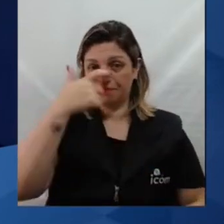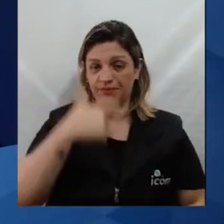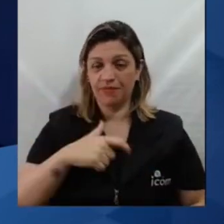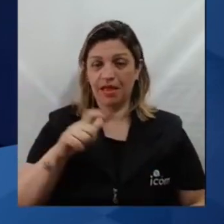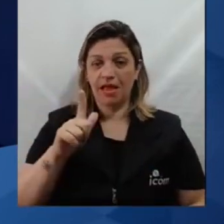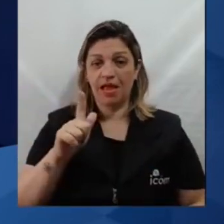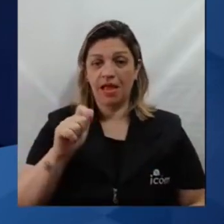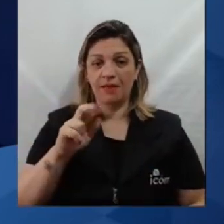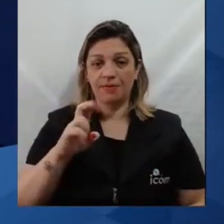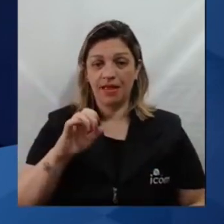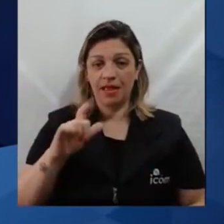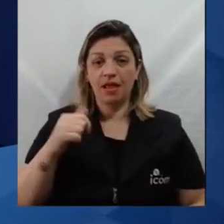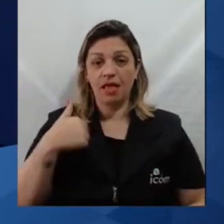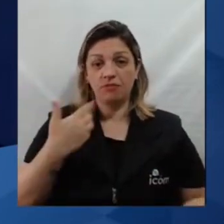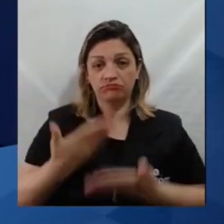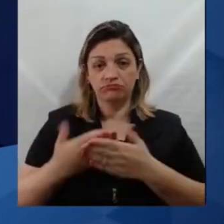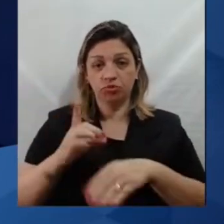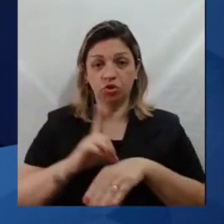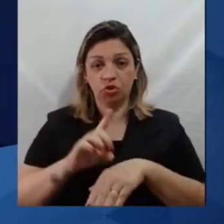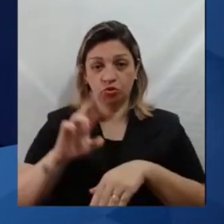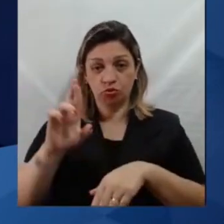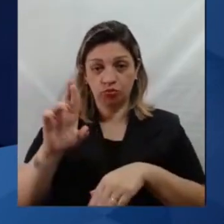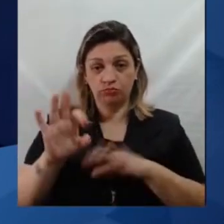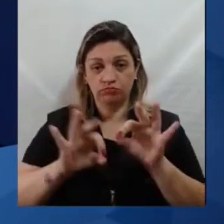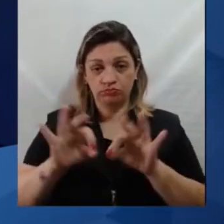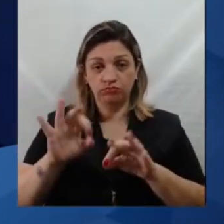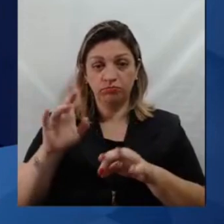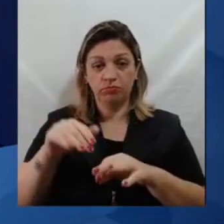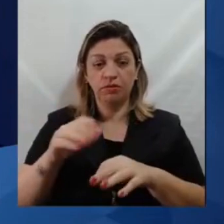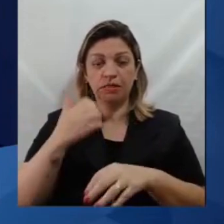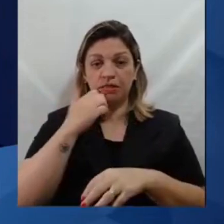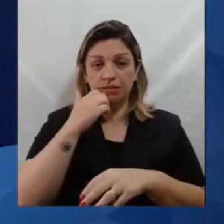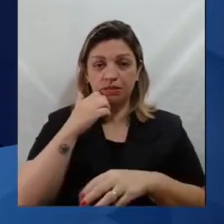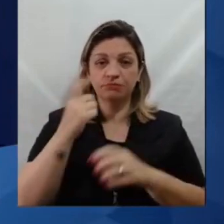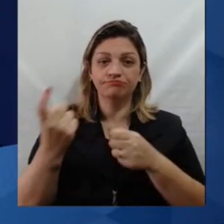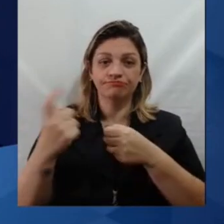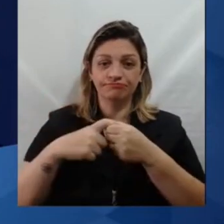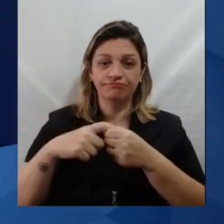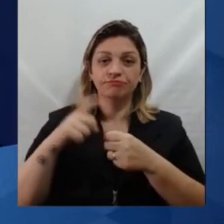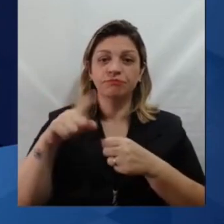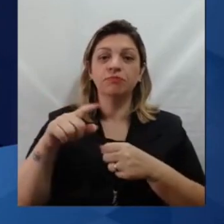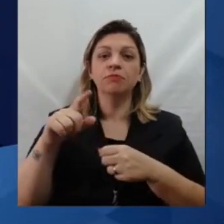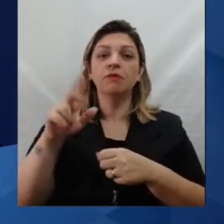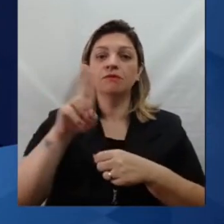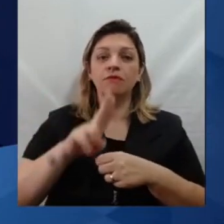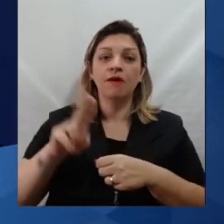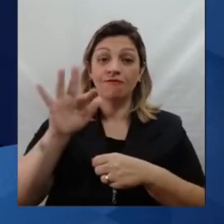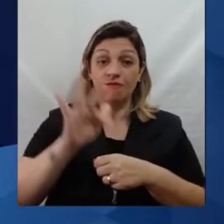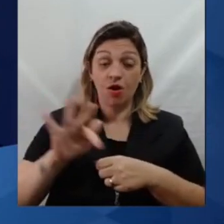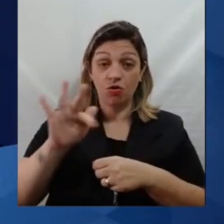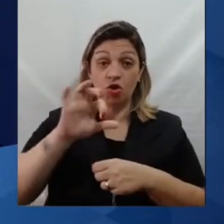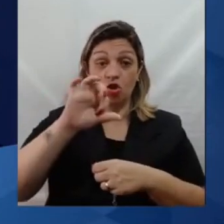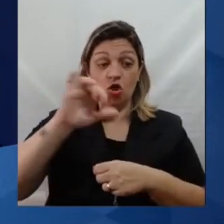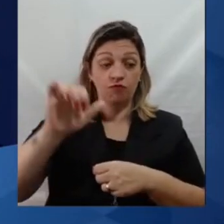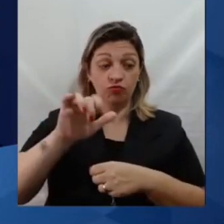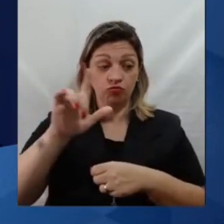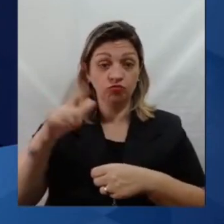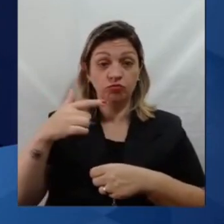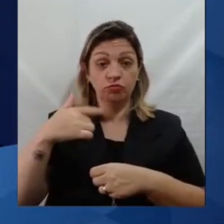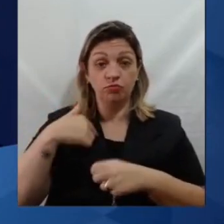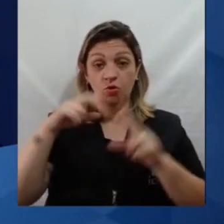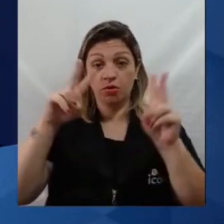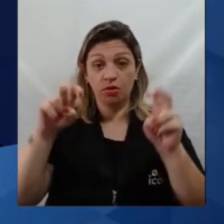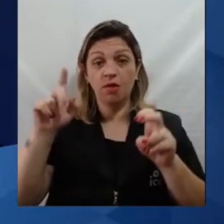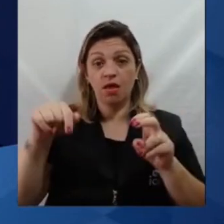doutorado do Programa de Ciências da Reabilitação da Universidade 9 de Julho, e esse trabalho é o meu tema de mestrado, que foi a